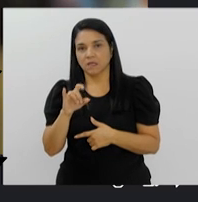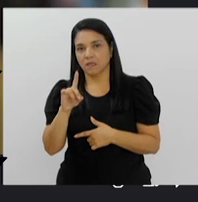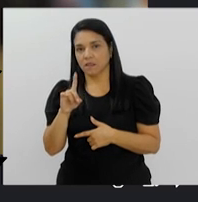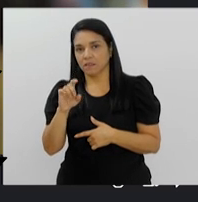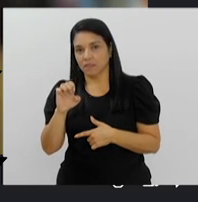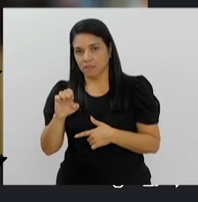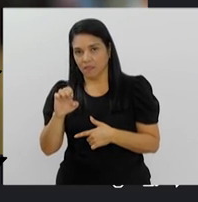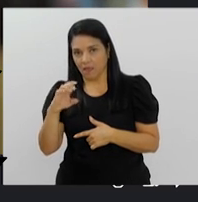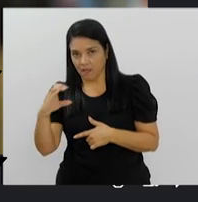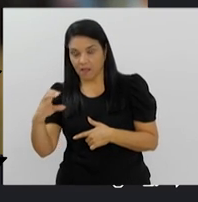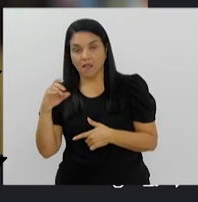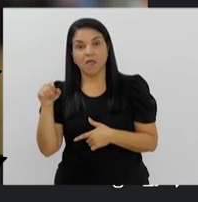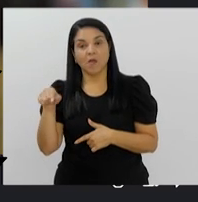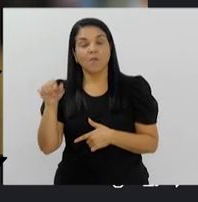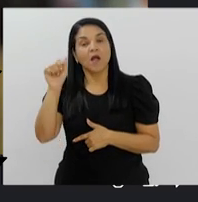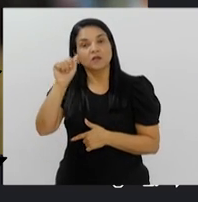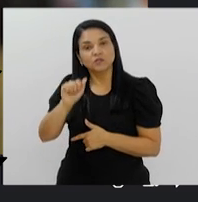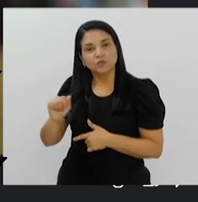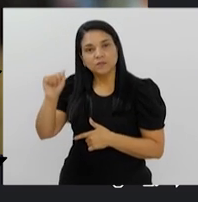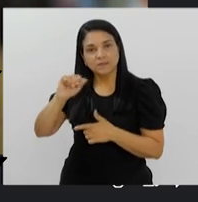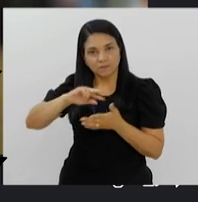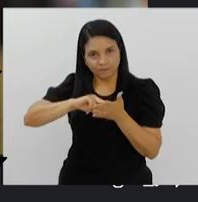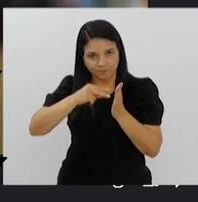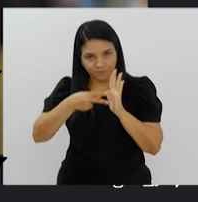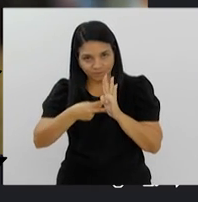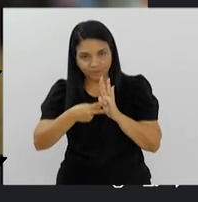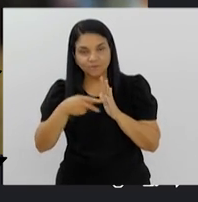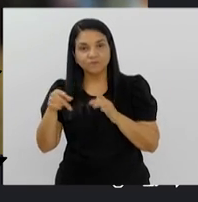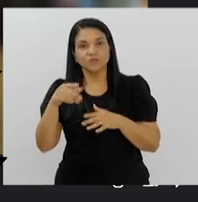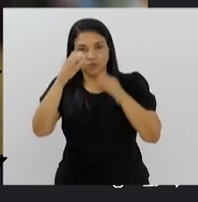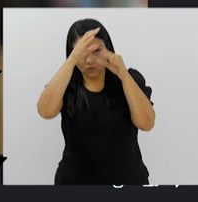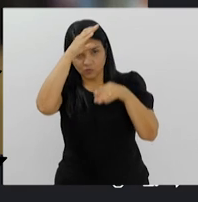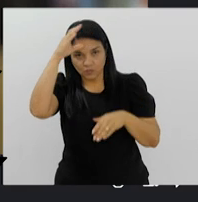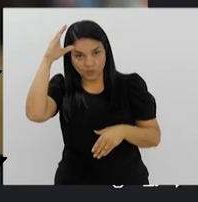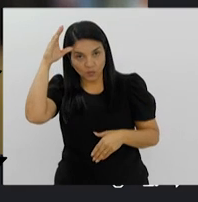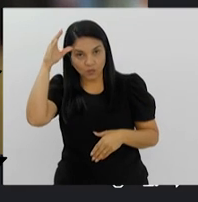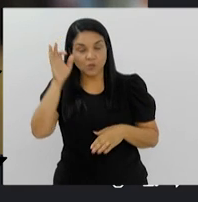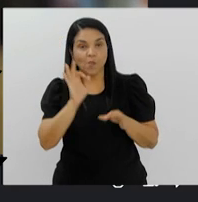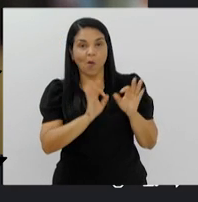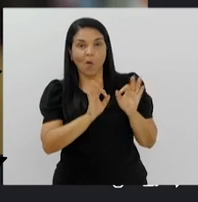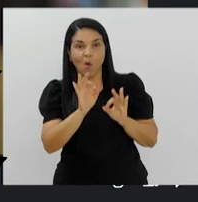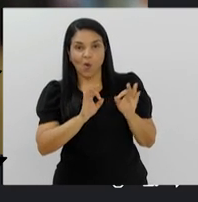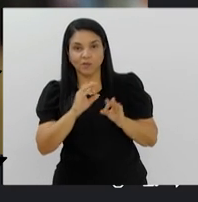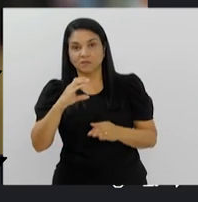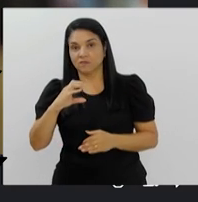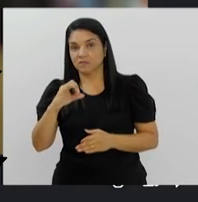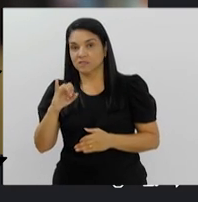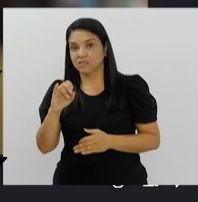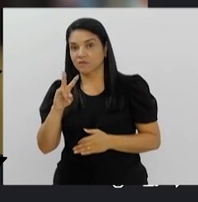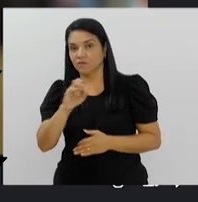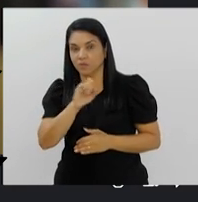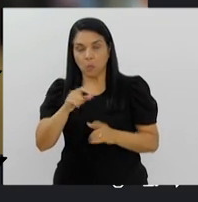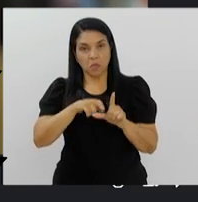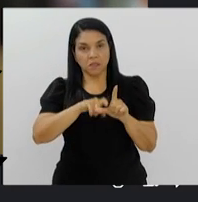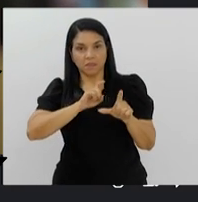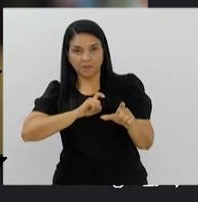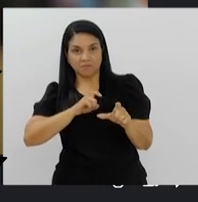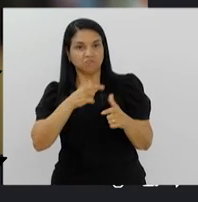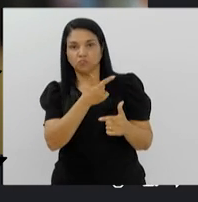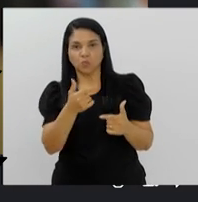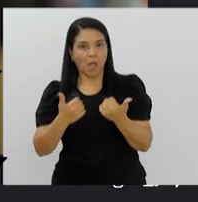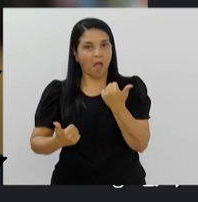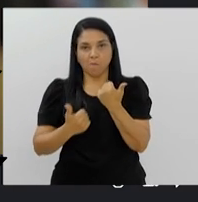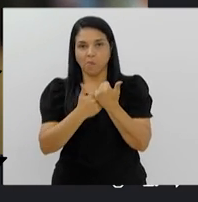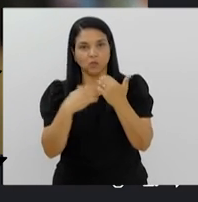associação né Nacional de consumidores uma organização civil independente sem apoio de empresas e sem